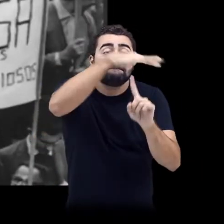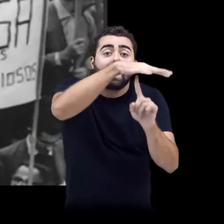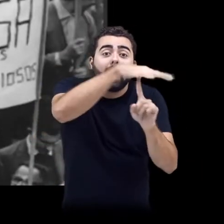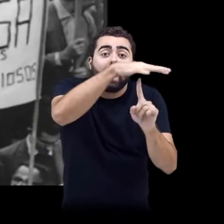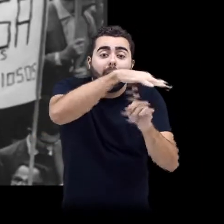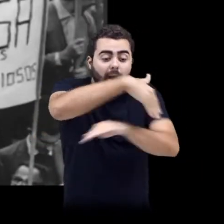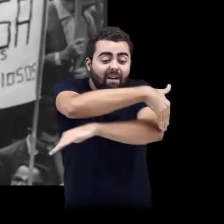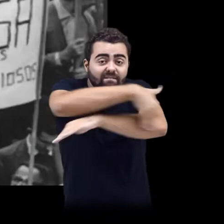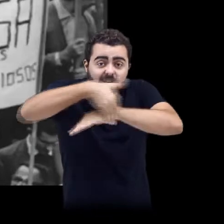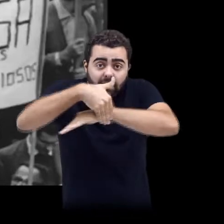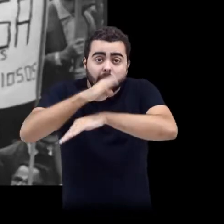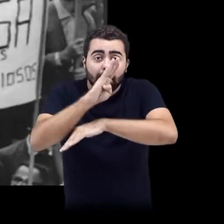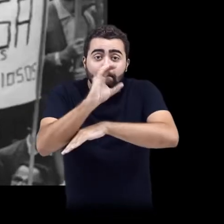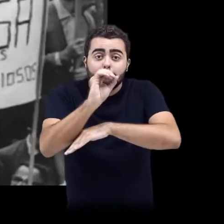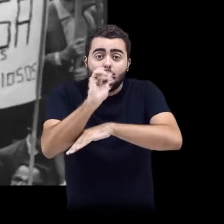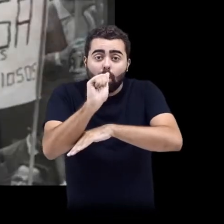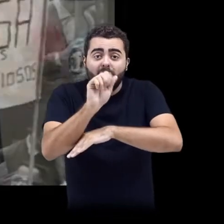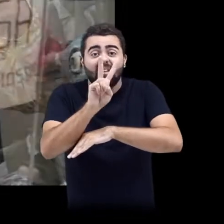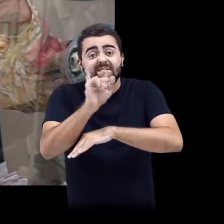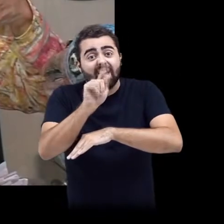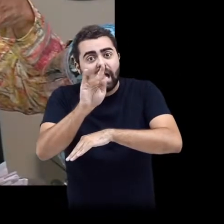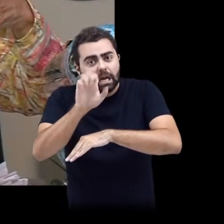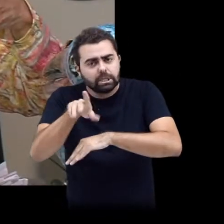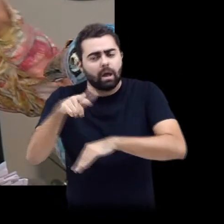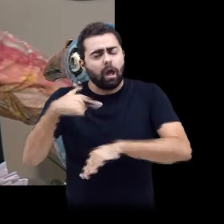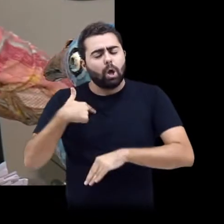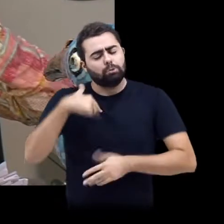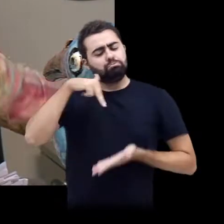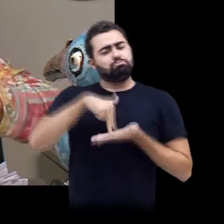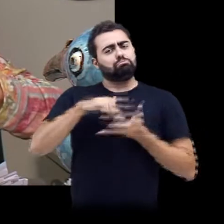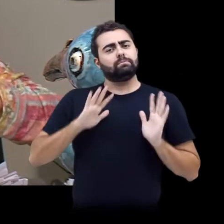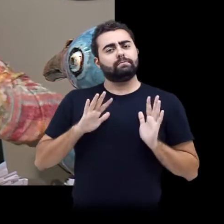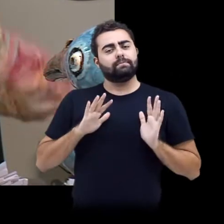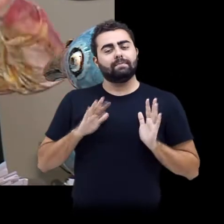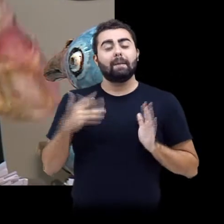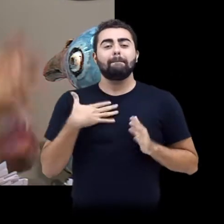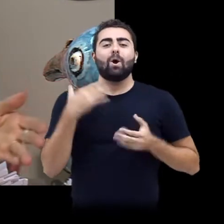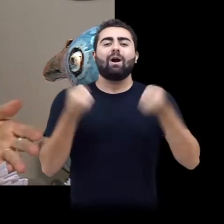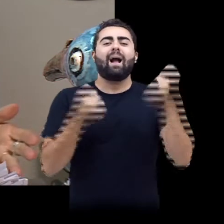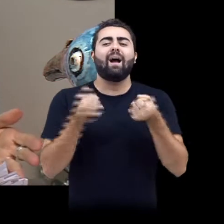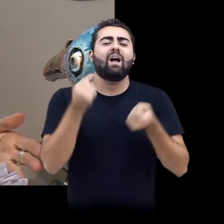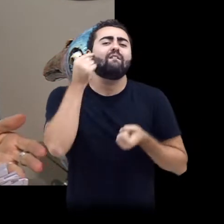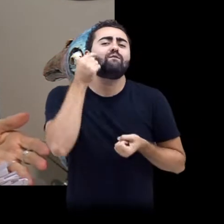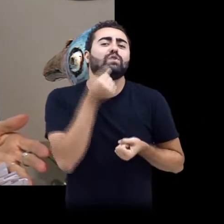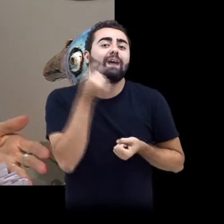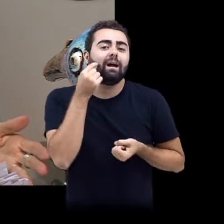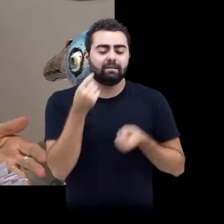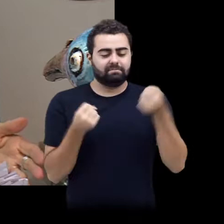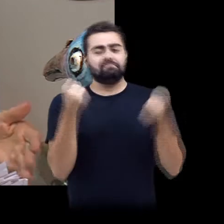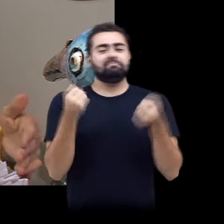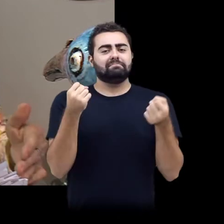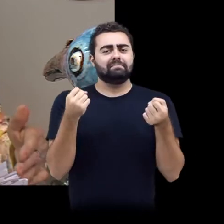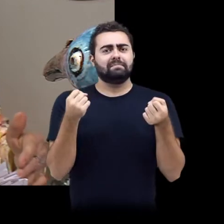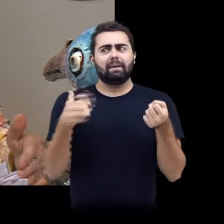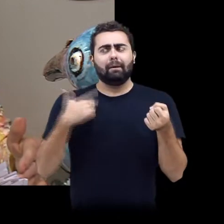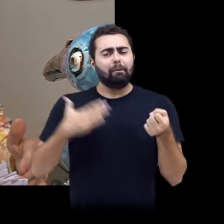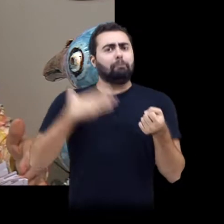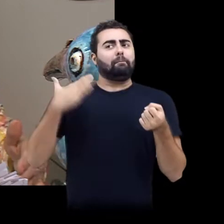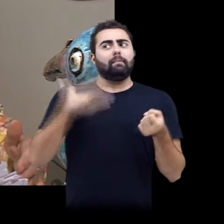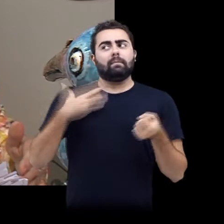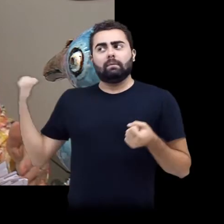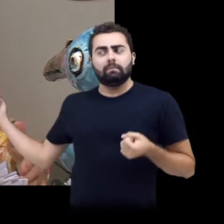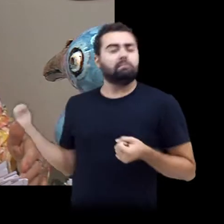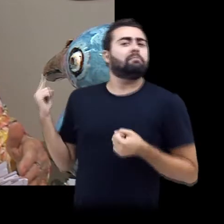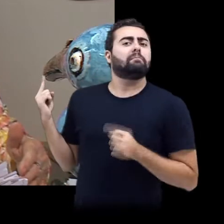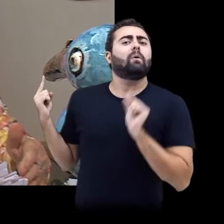da Avenida Boa Viagem. Quando eu menos esperei, o meu carro era um Fusquinha. Irã, aqui atrás